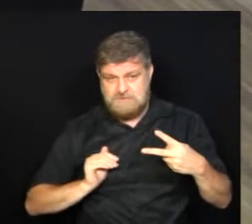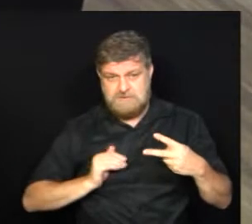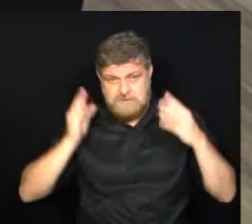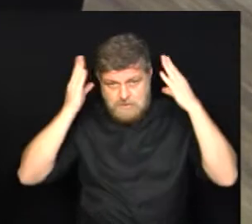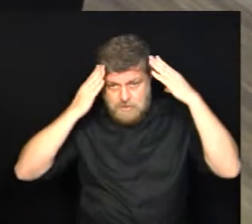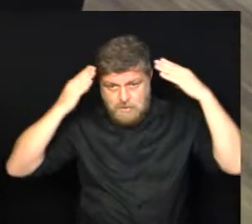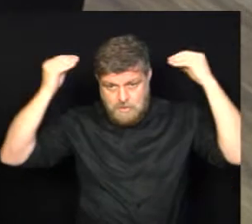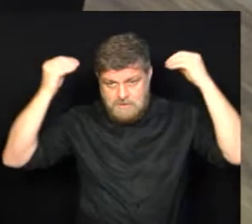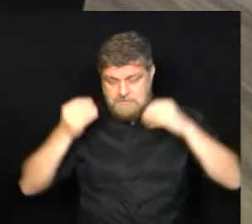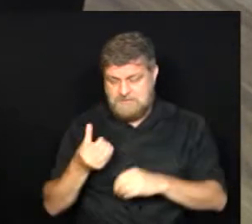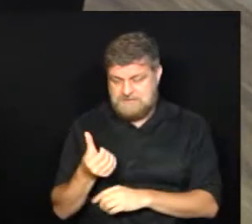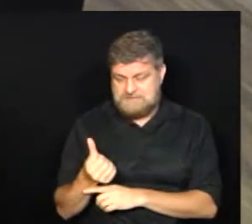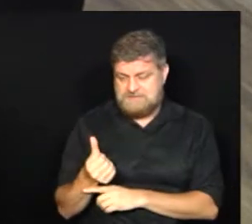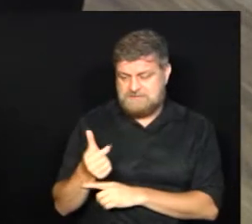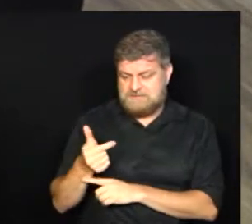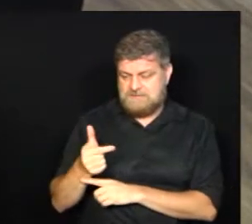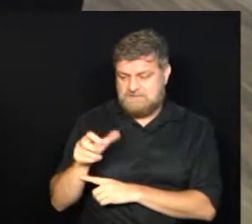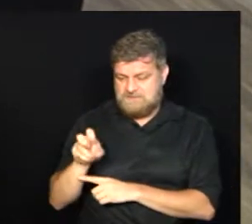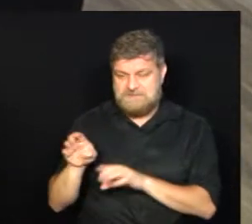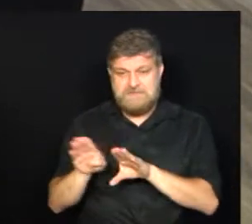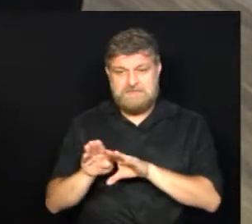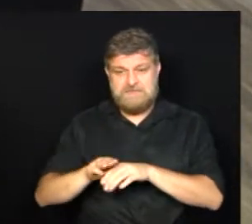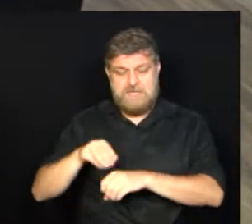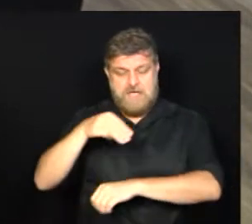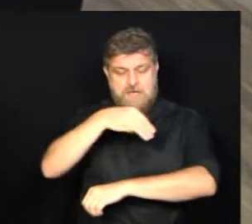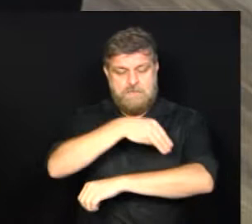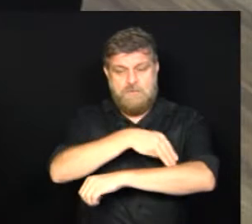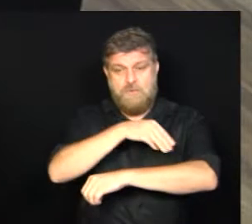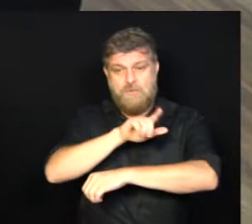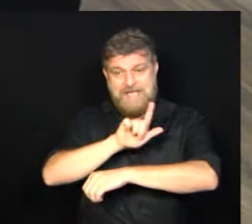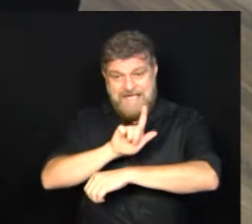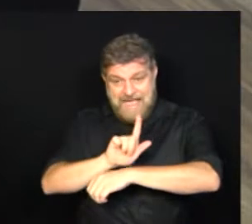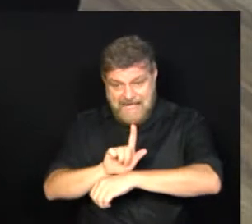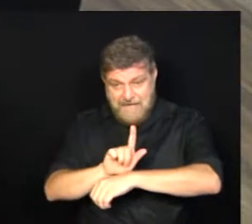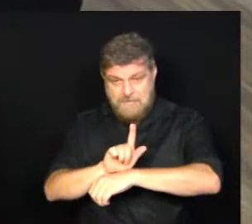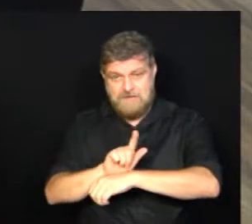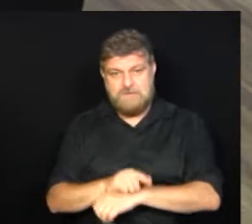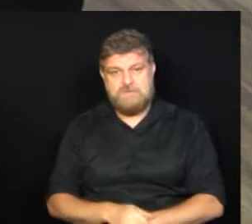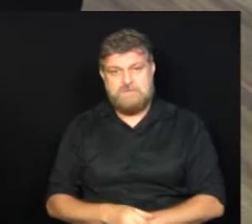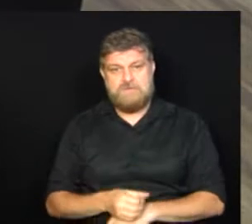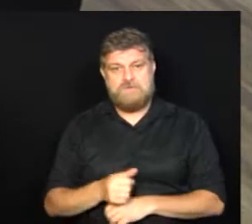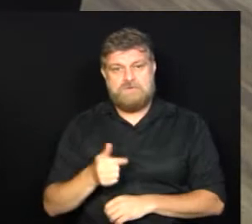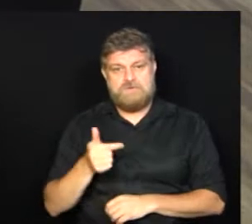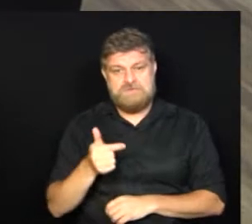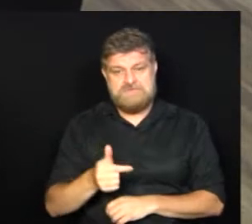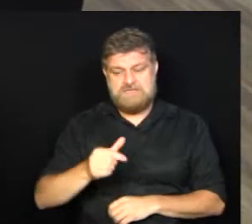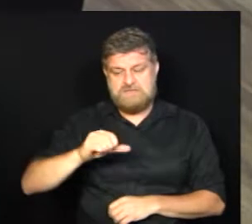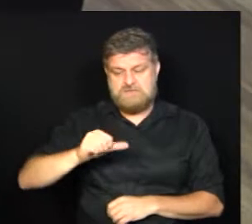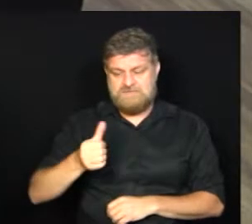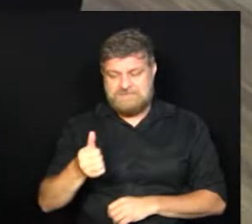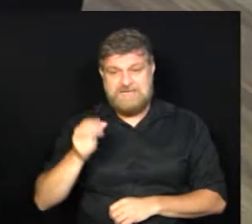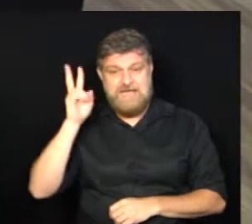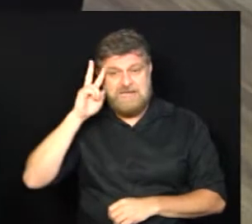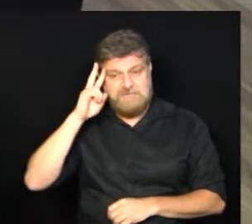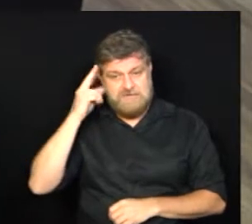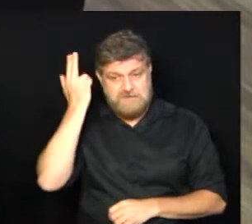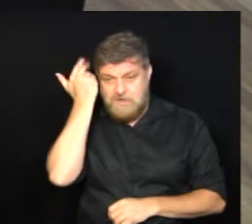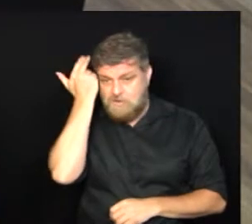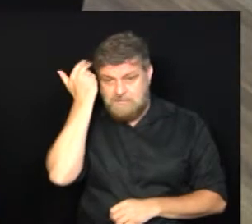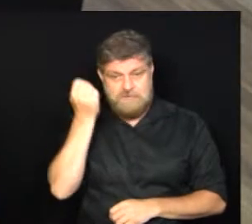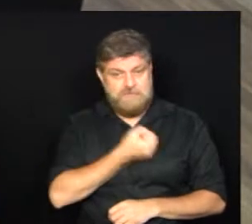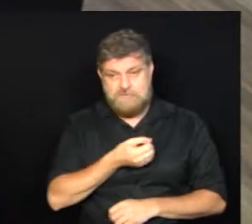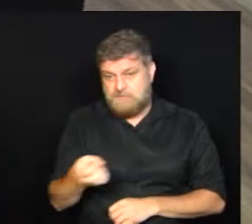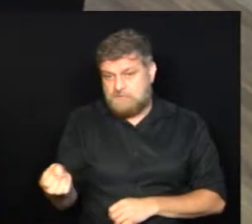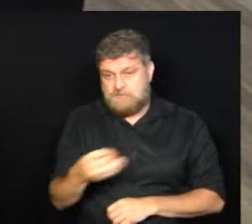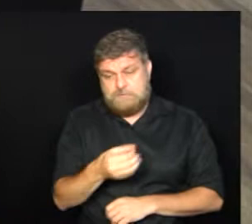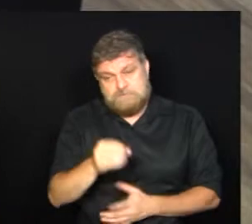com 625, e Morungaba, com 296, lembrando que Engenheiro Coelho não teve atualização na